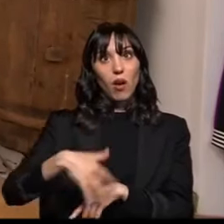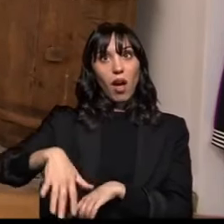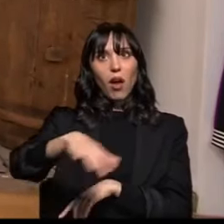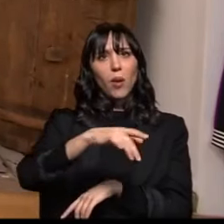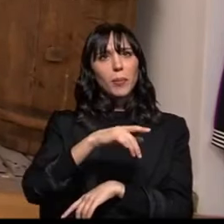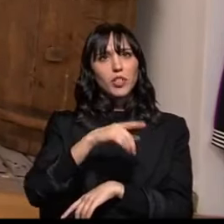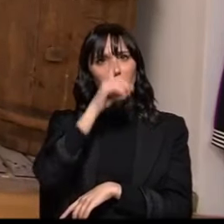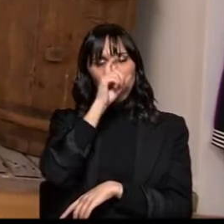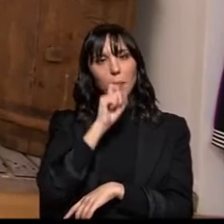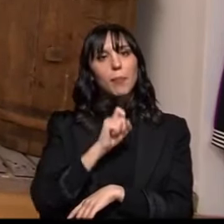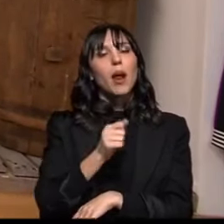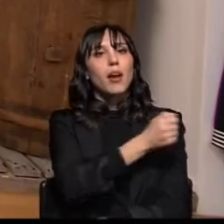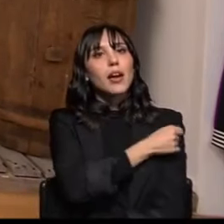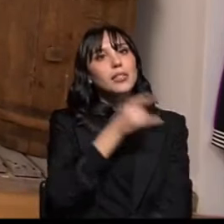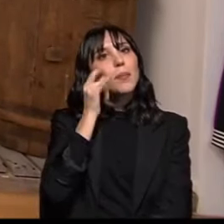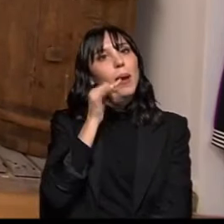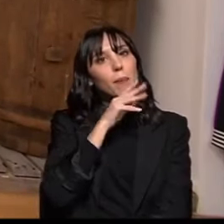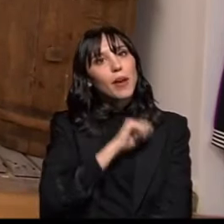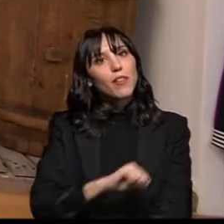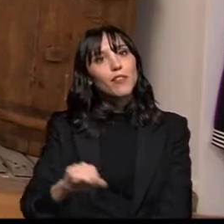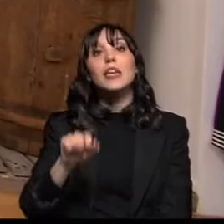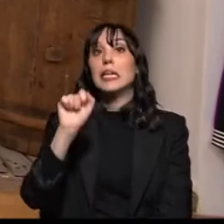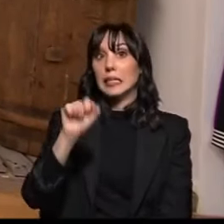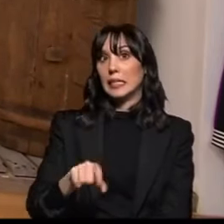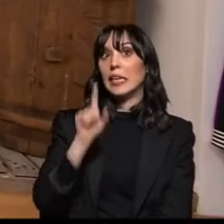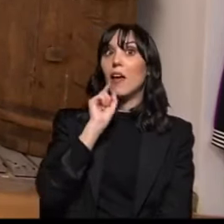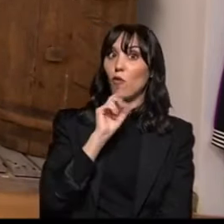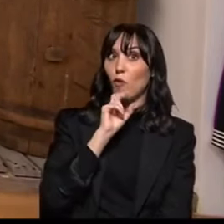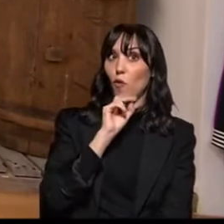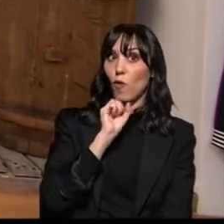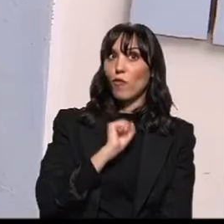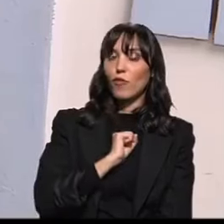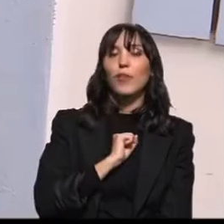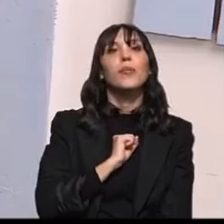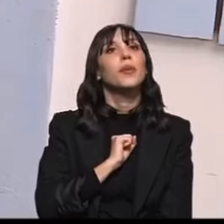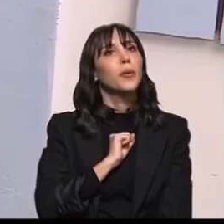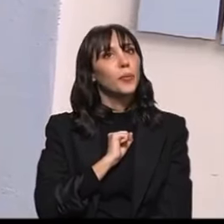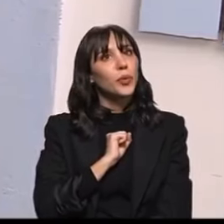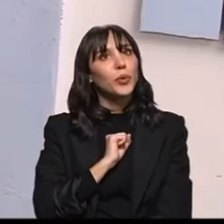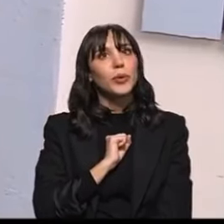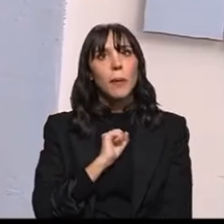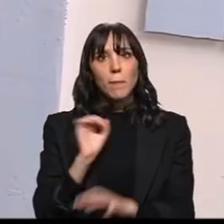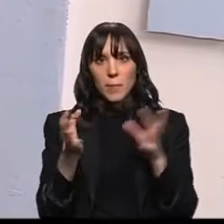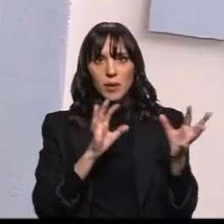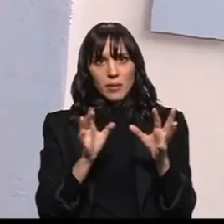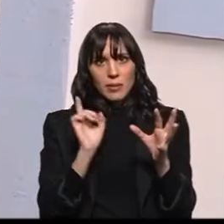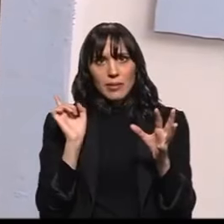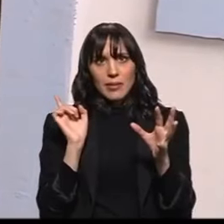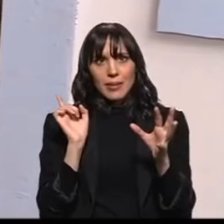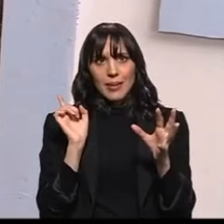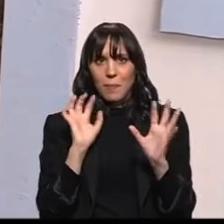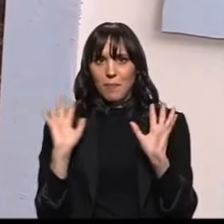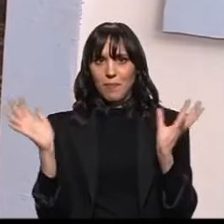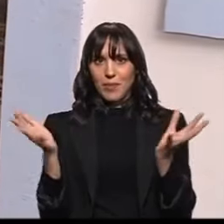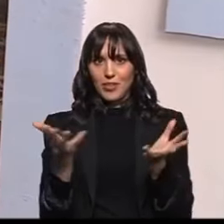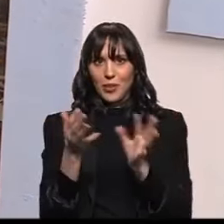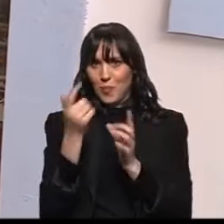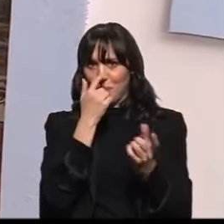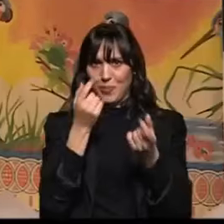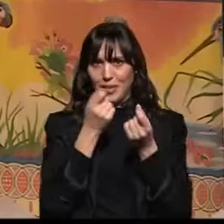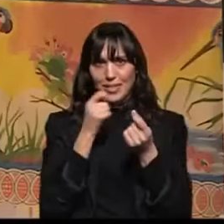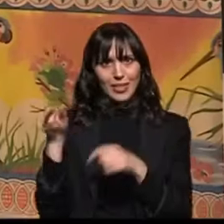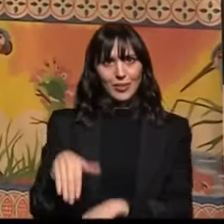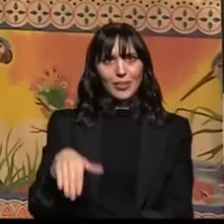Sim, e dos meus avós. E dos seus avós, portanto, foi mais ou menos por este ambiente que cresceu. Sim, que